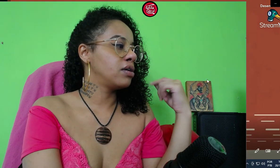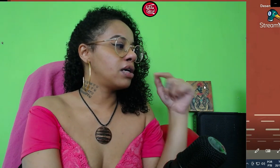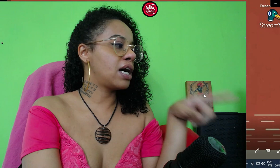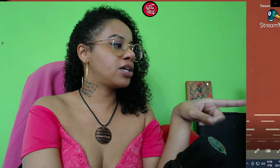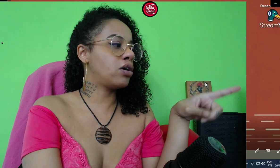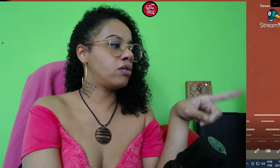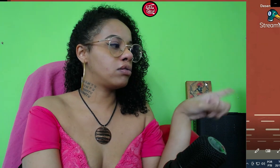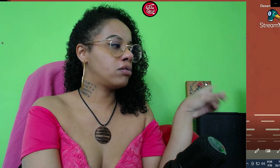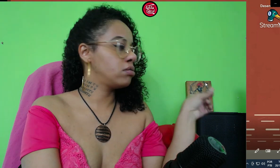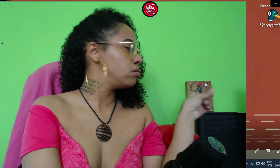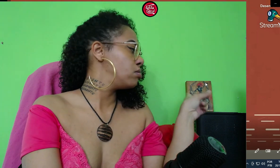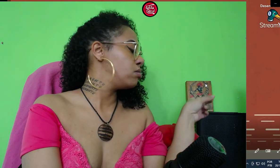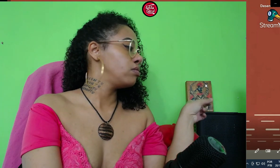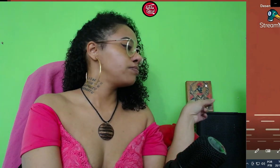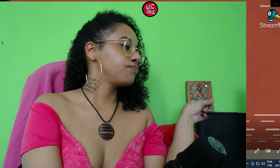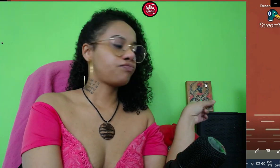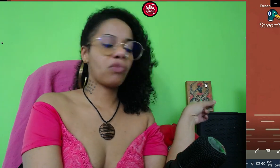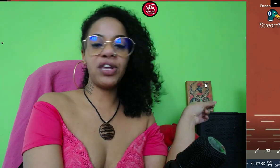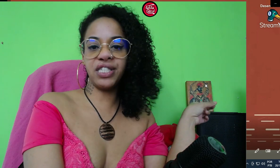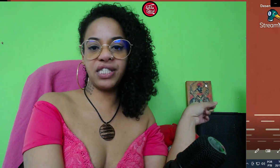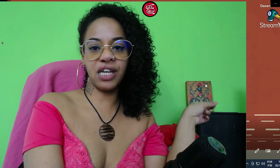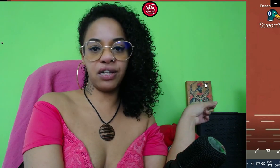aqui ó